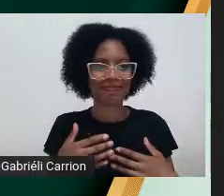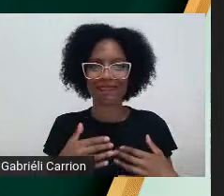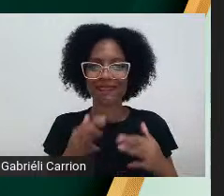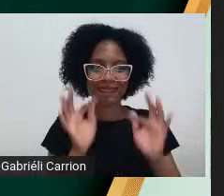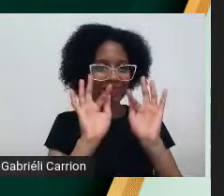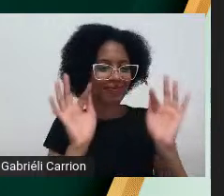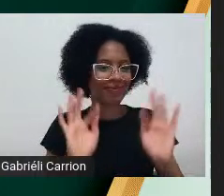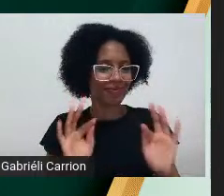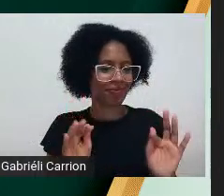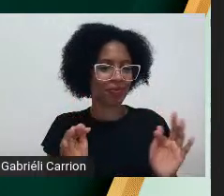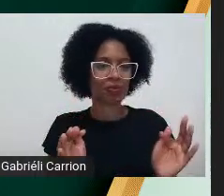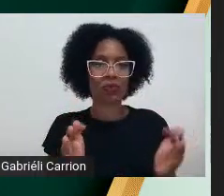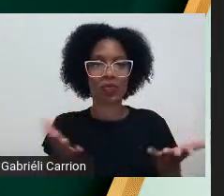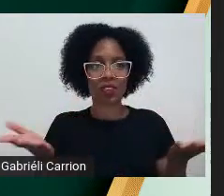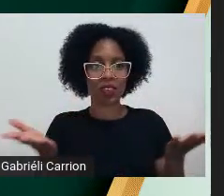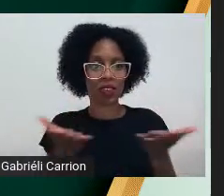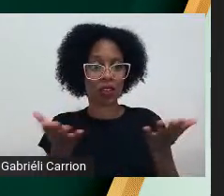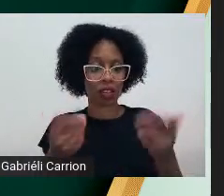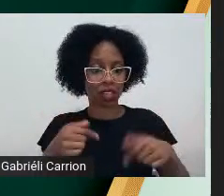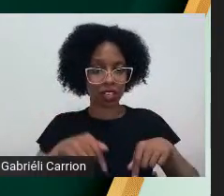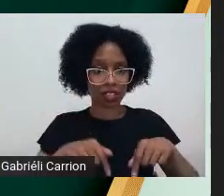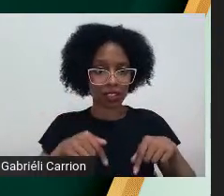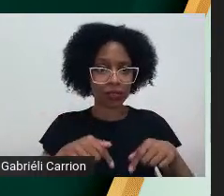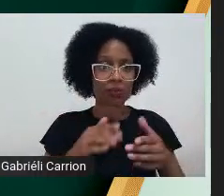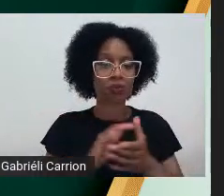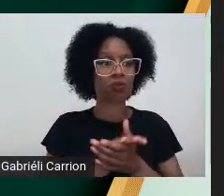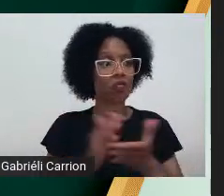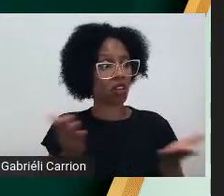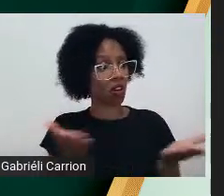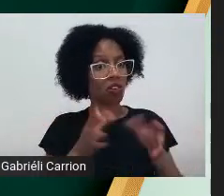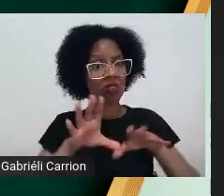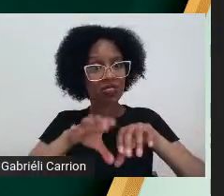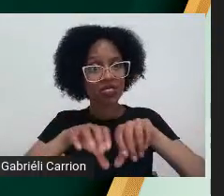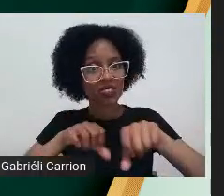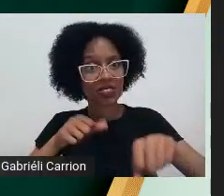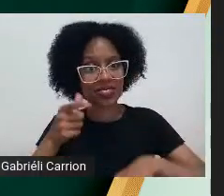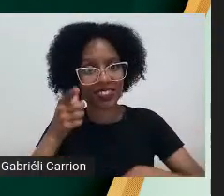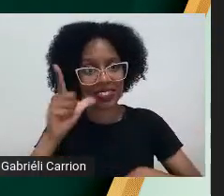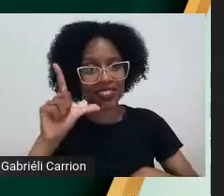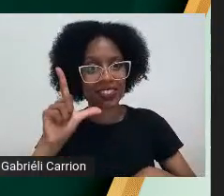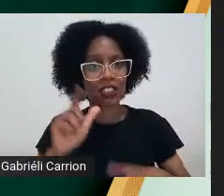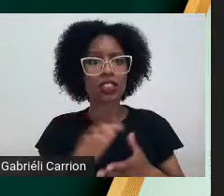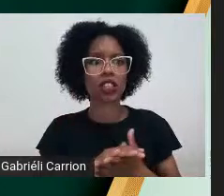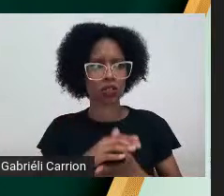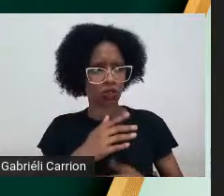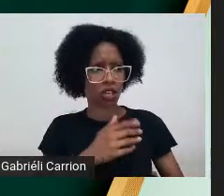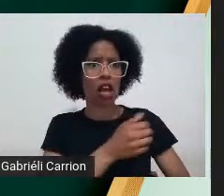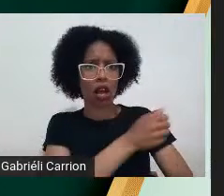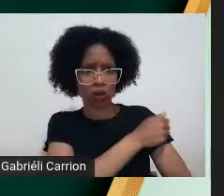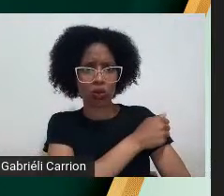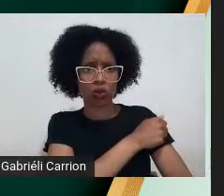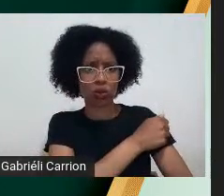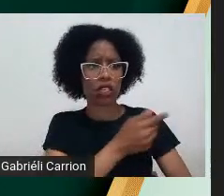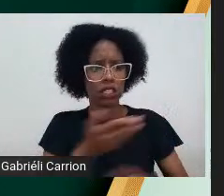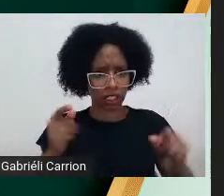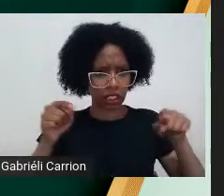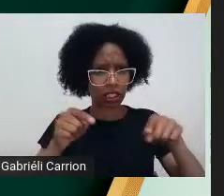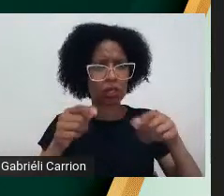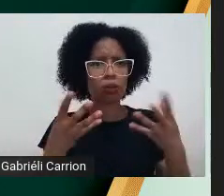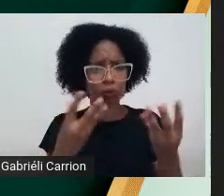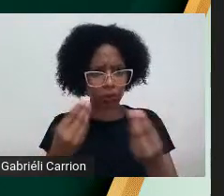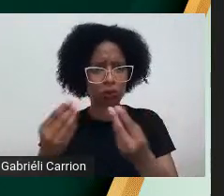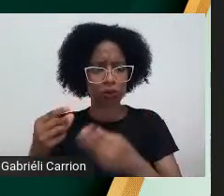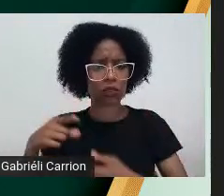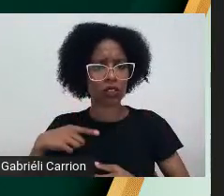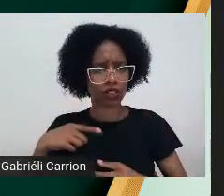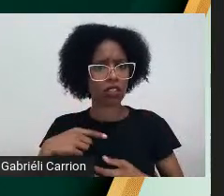ser o diretor do campus no momento em que vocês se formam. A maioria de vocês foram meus alunos na graduação e a gente conviveu